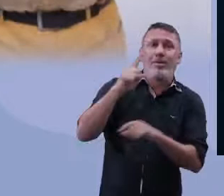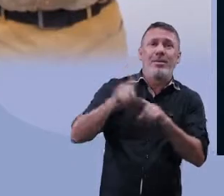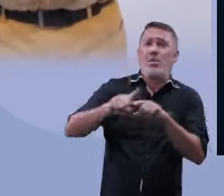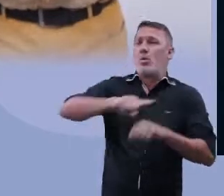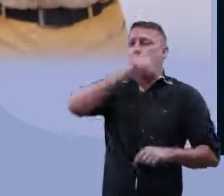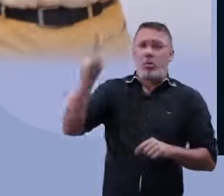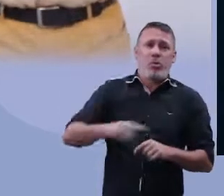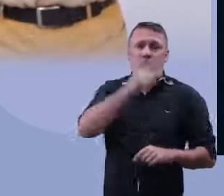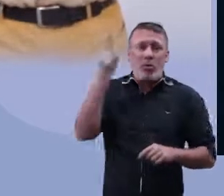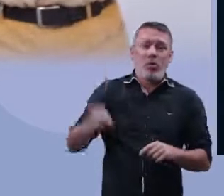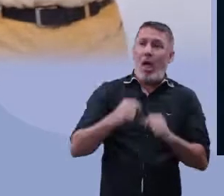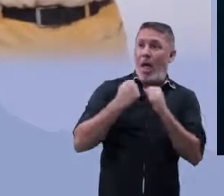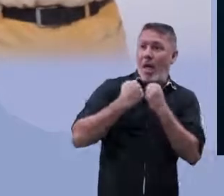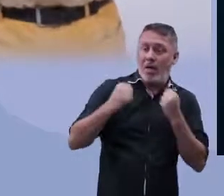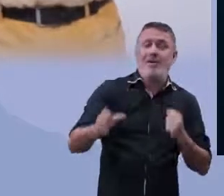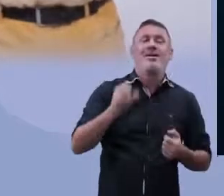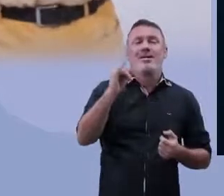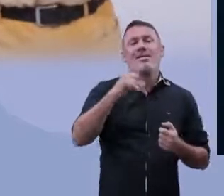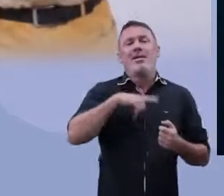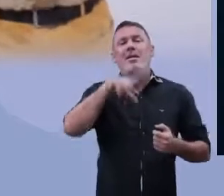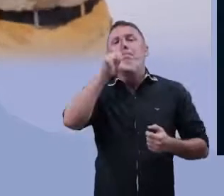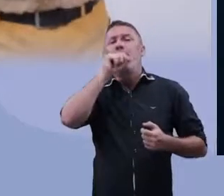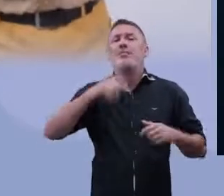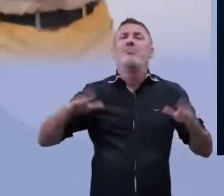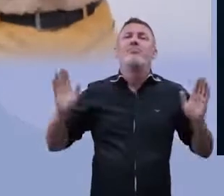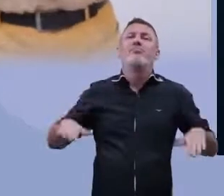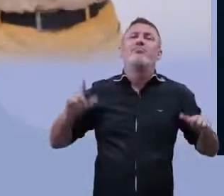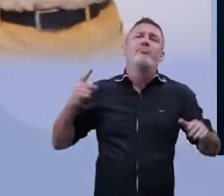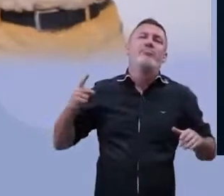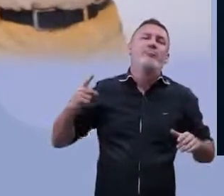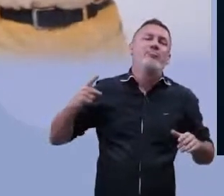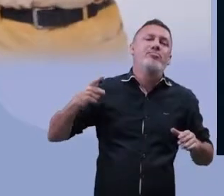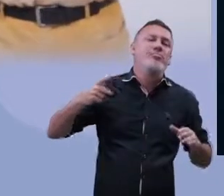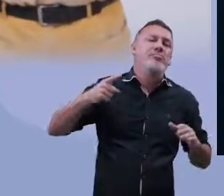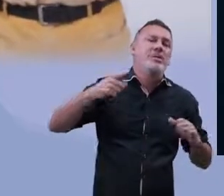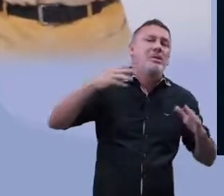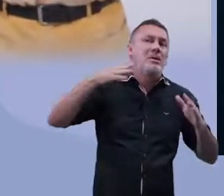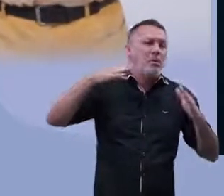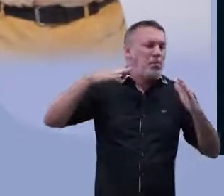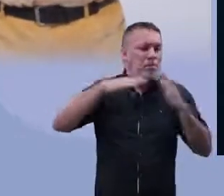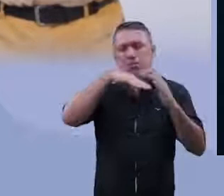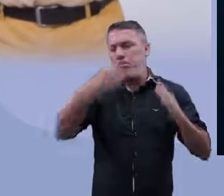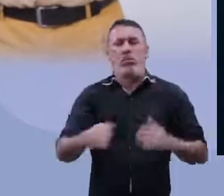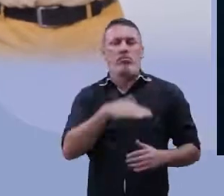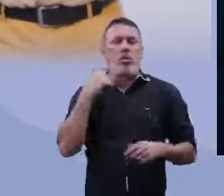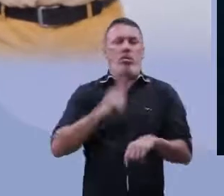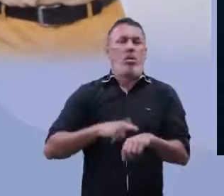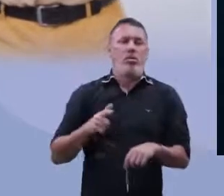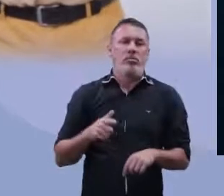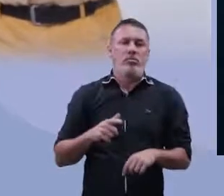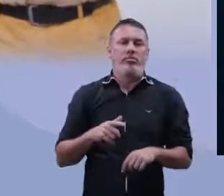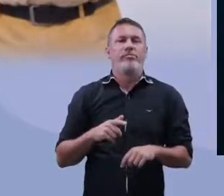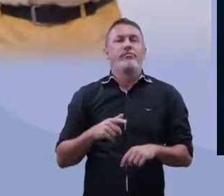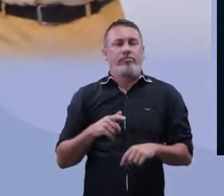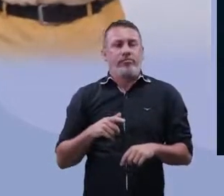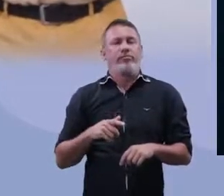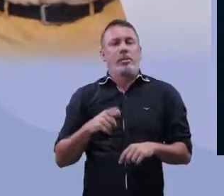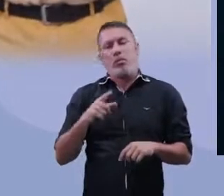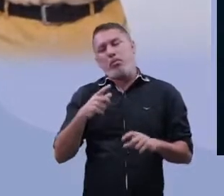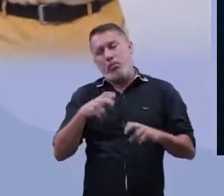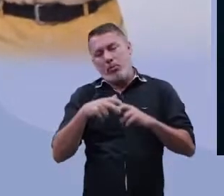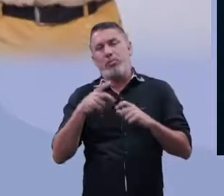E que se você tiver aves no entorno, infelizmente você vai ter aí impacto. Assim como